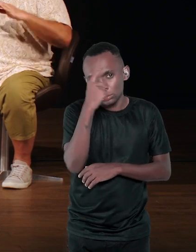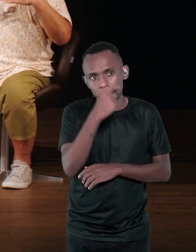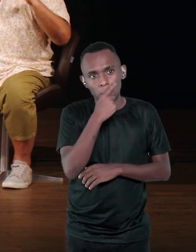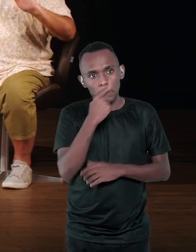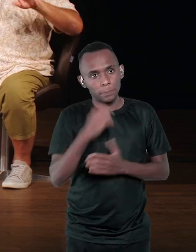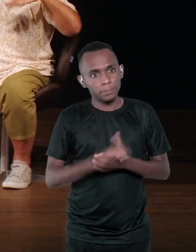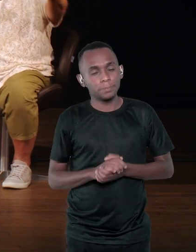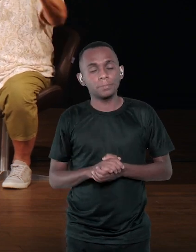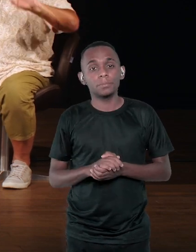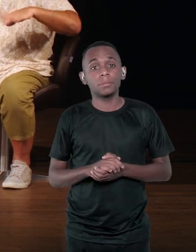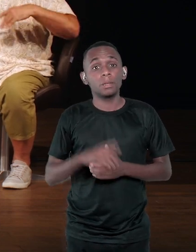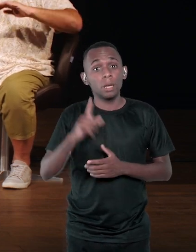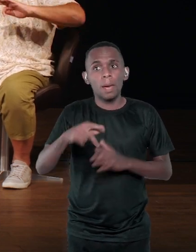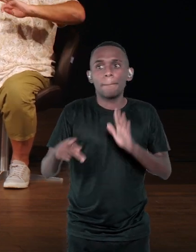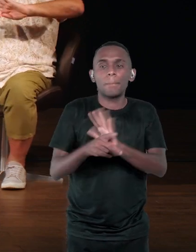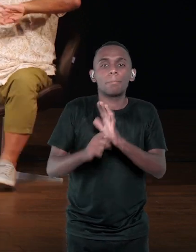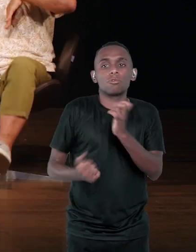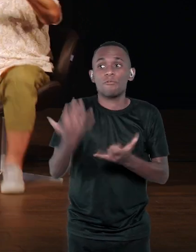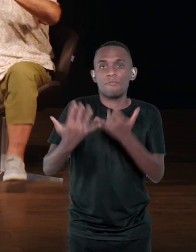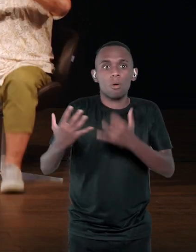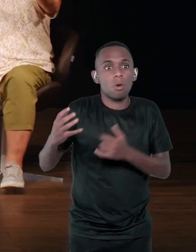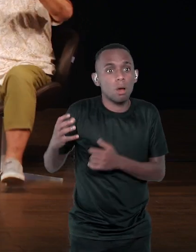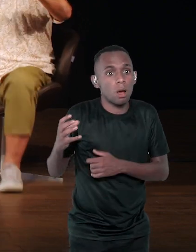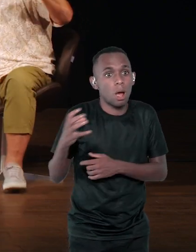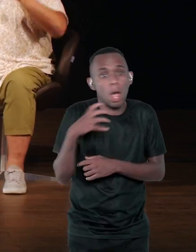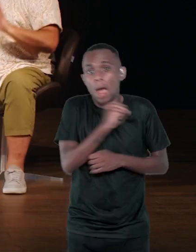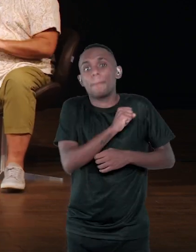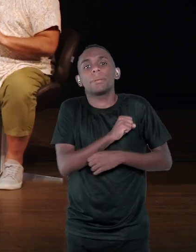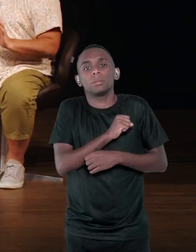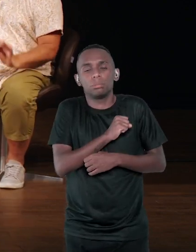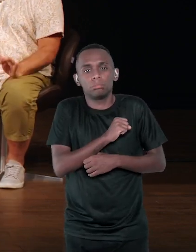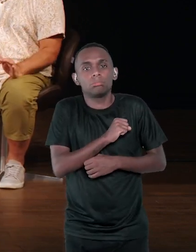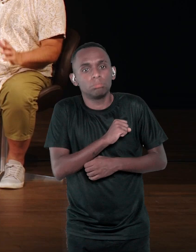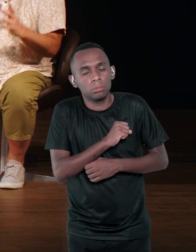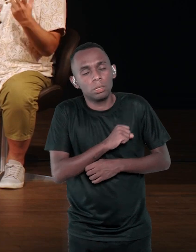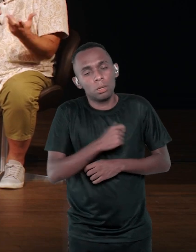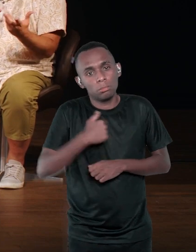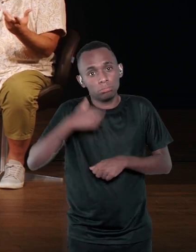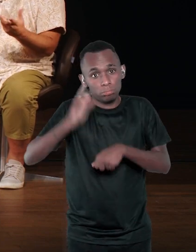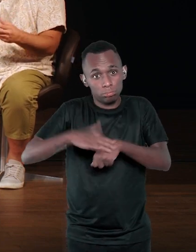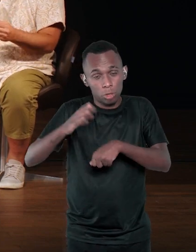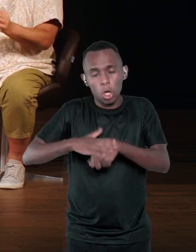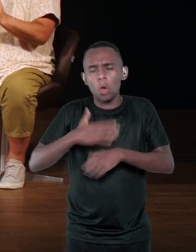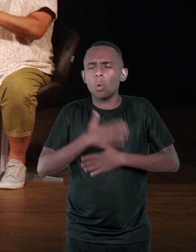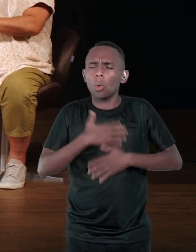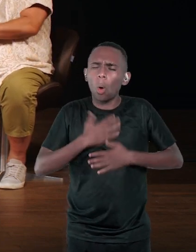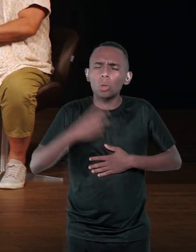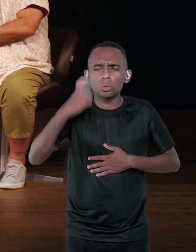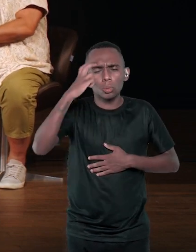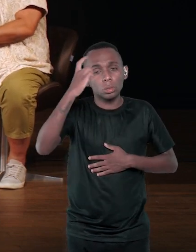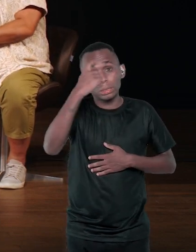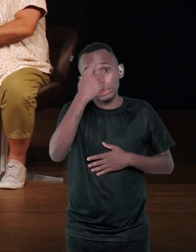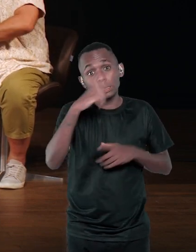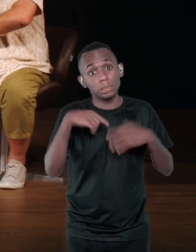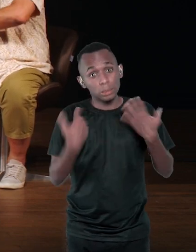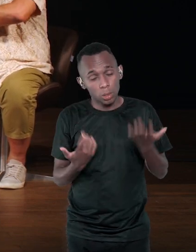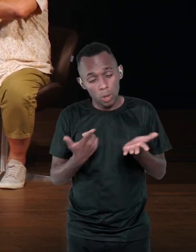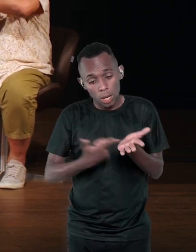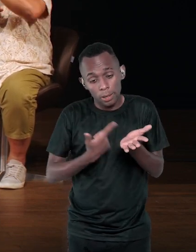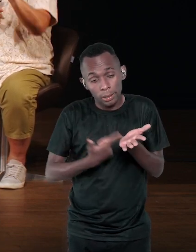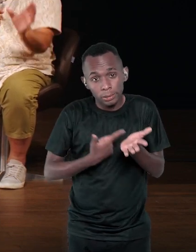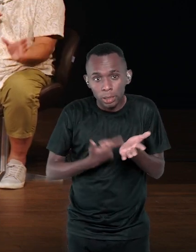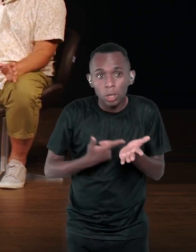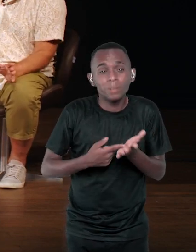mãozinha assim, mas essa é a do fogo, ela é mais rápida, né? Pá, pá, pá, pá, essa aí. E eu gosto muito da cultura indiana. A literatura indiana, então,